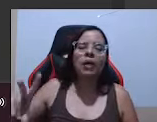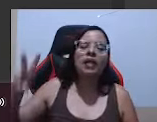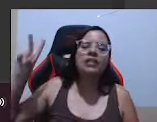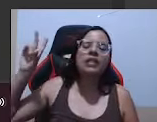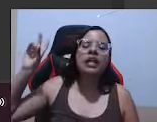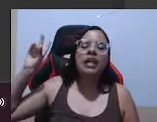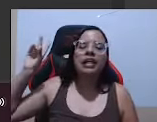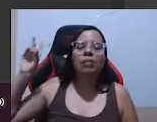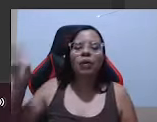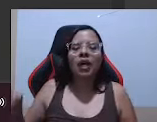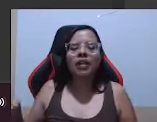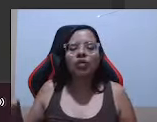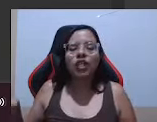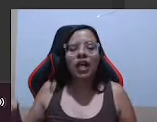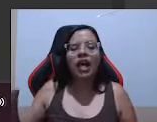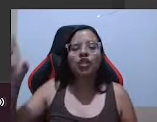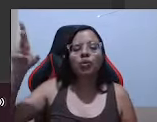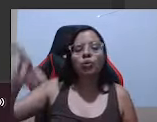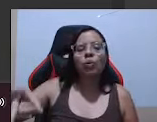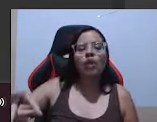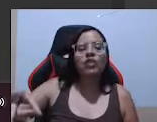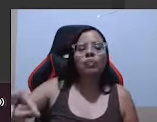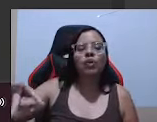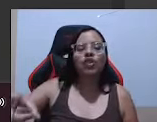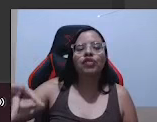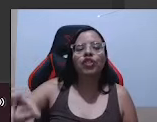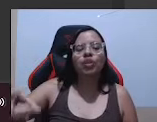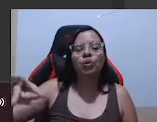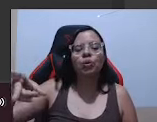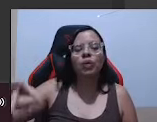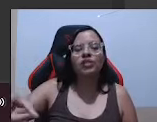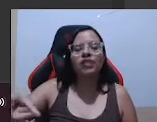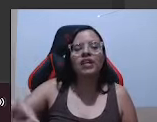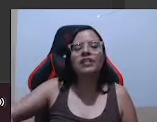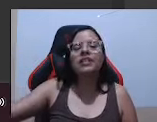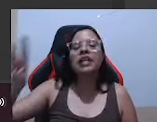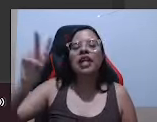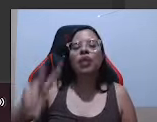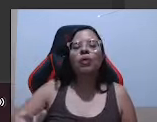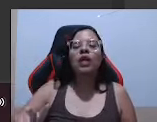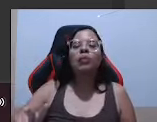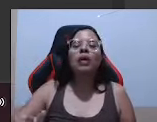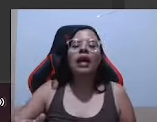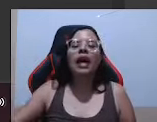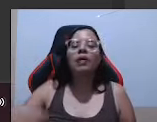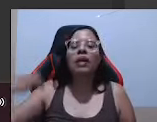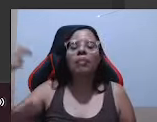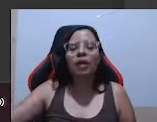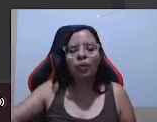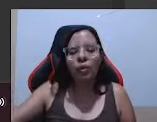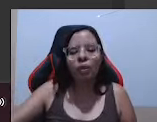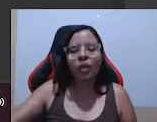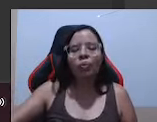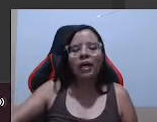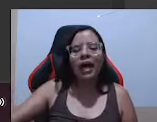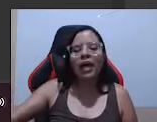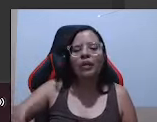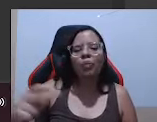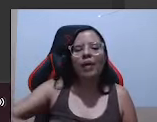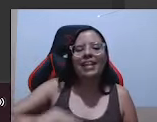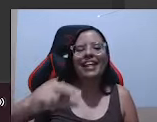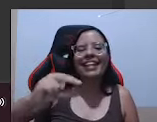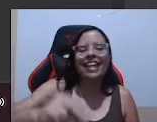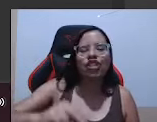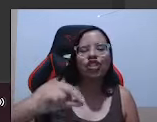pagar no Pix e também no cartão de crédito, no qual você pode dividir em duas vezes, e no boleto bancário. Lembrando que o boleto